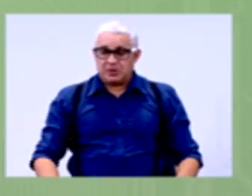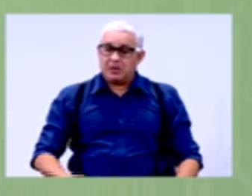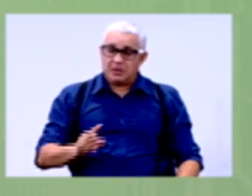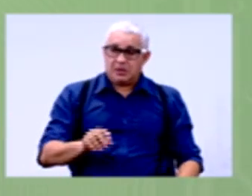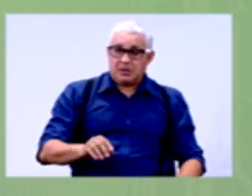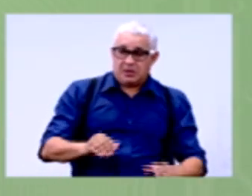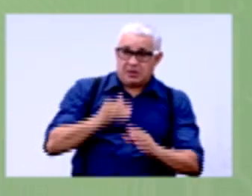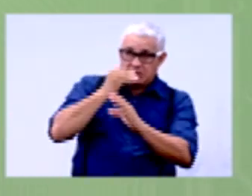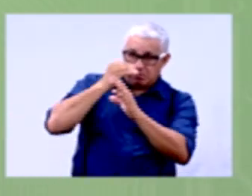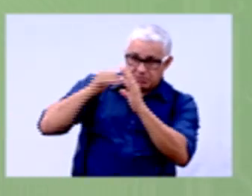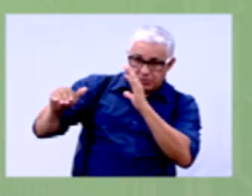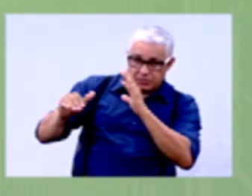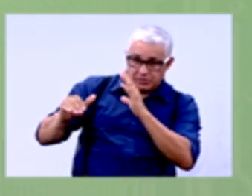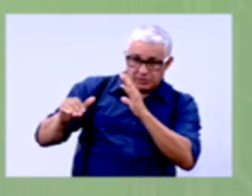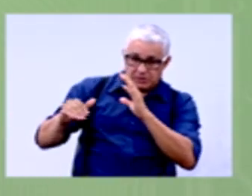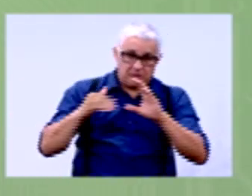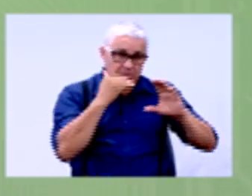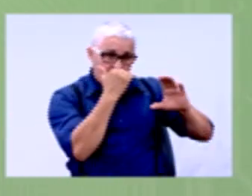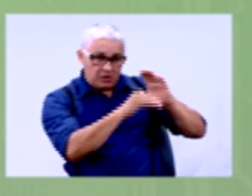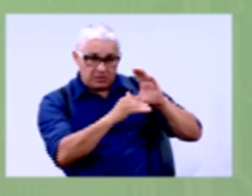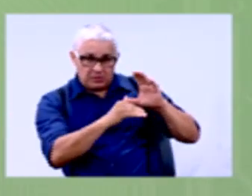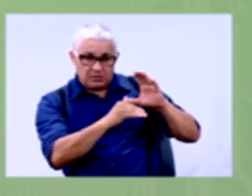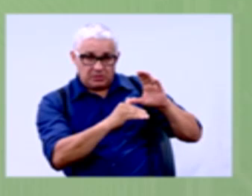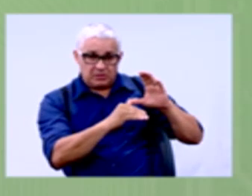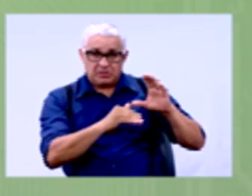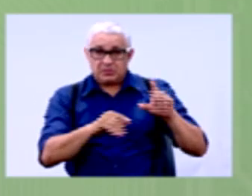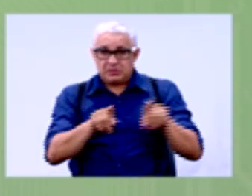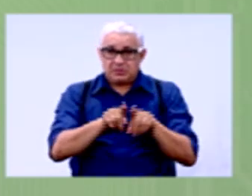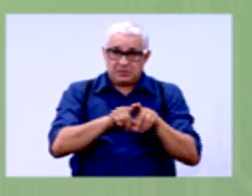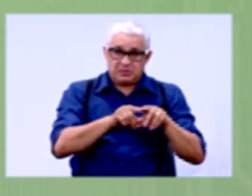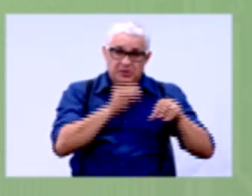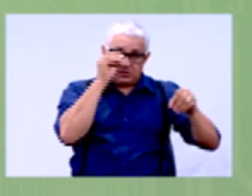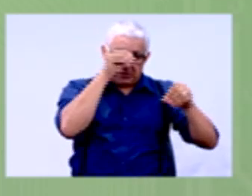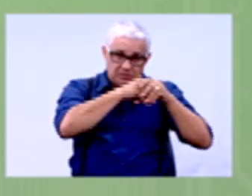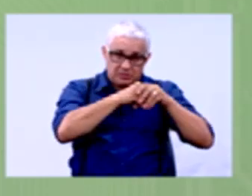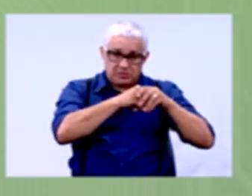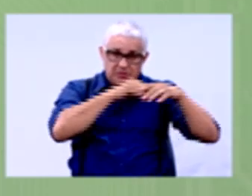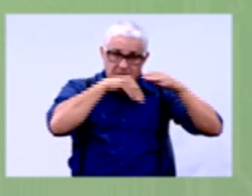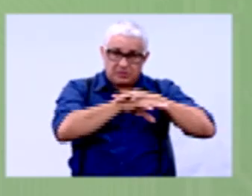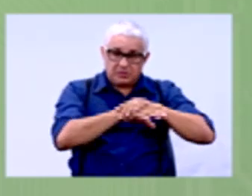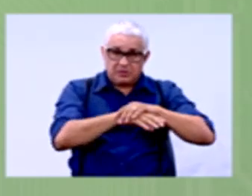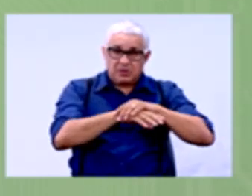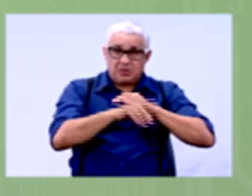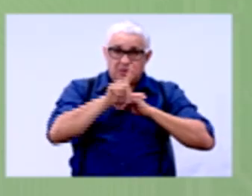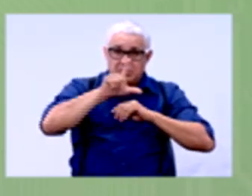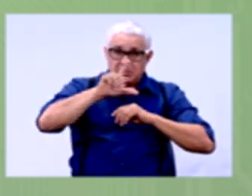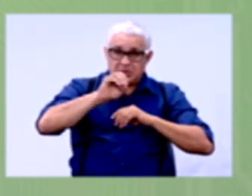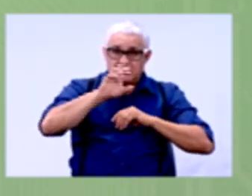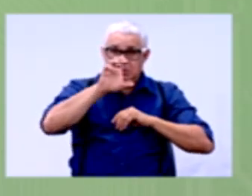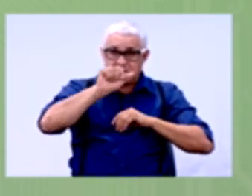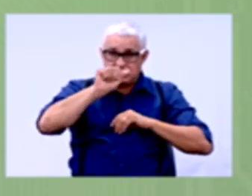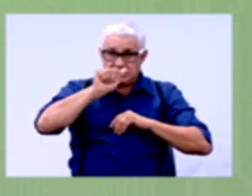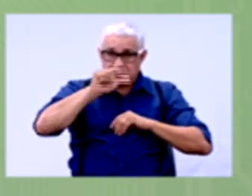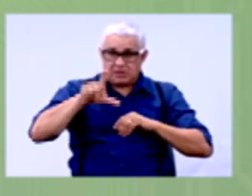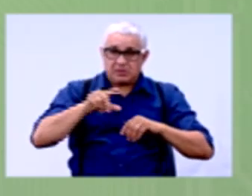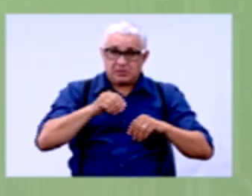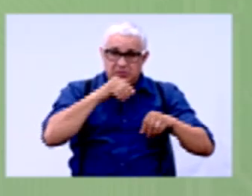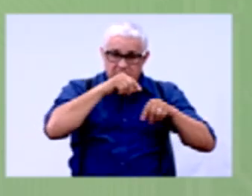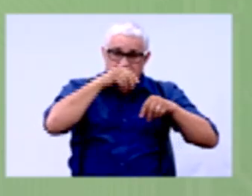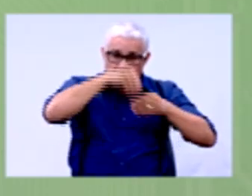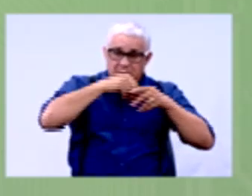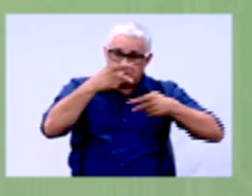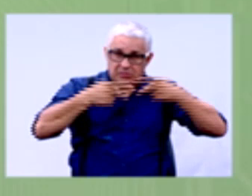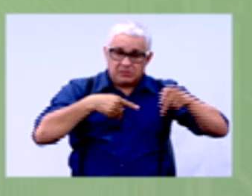enviava dados para o back-end, porém incluiremos o armazenamento local no projeto, né? Então, além de tudo que a gente viu, a gente vai